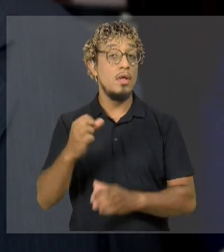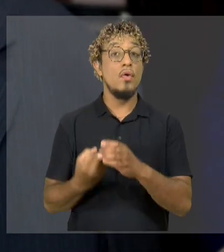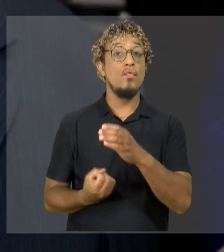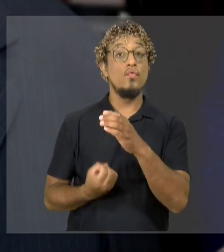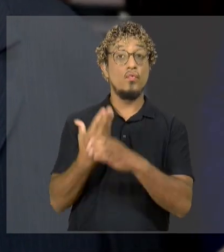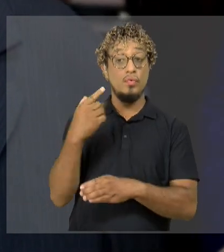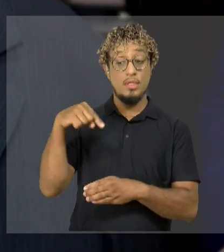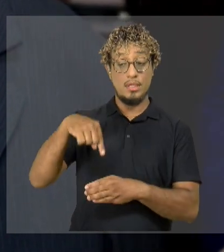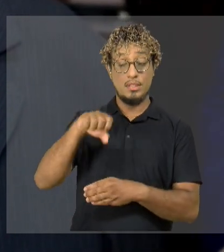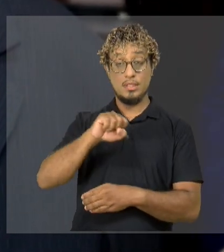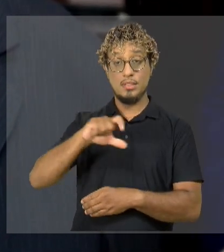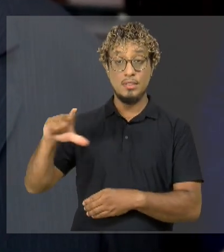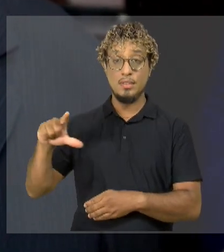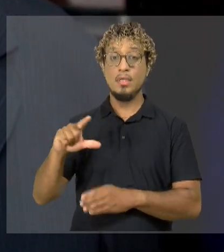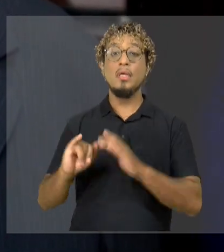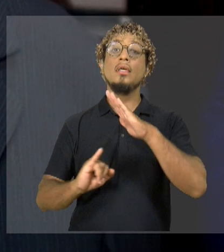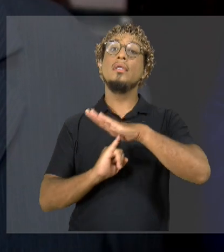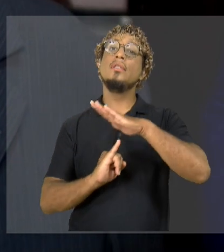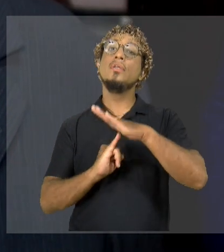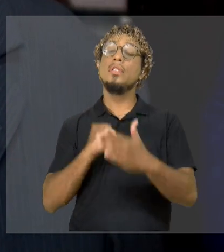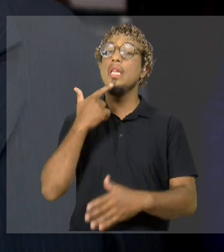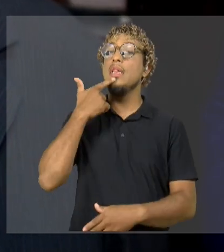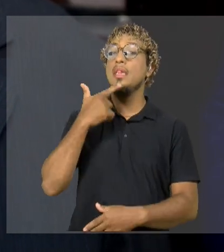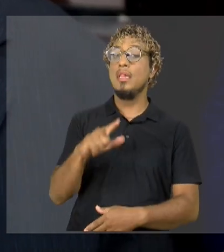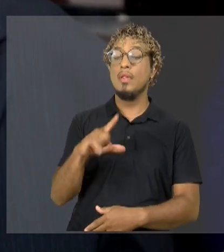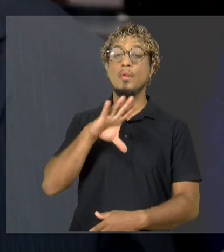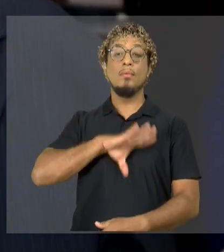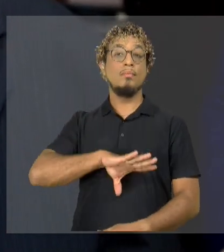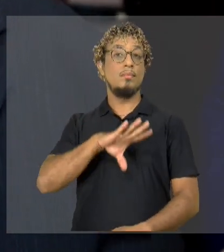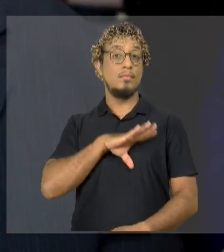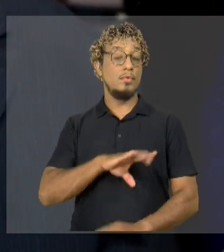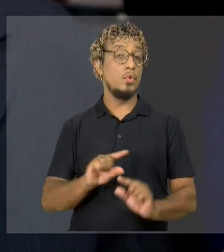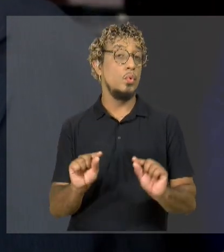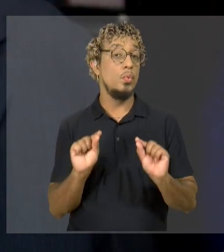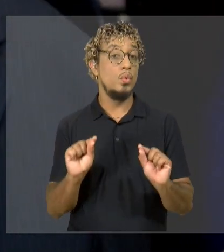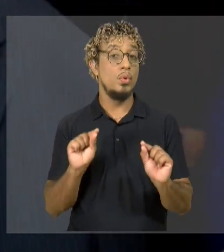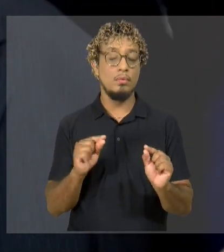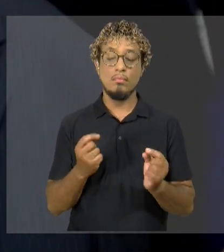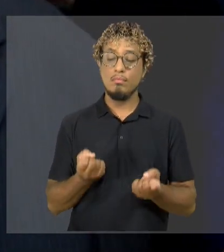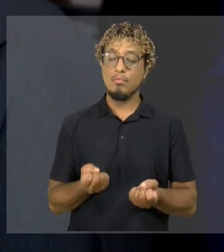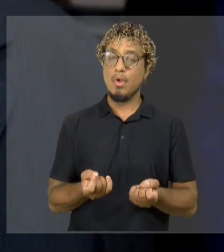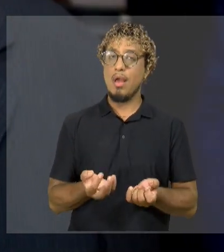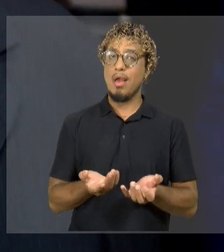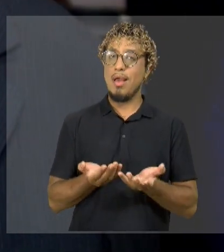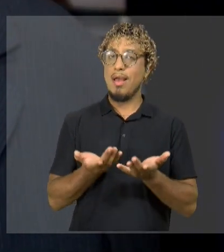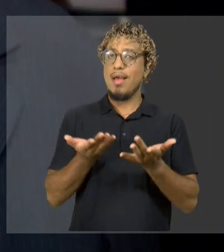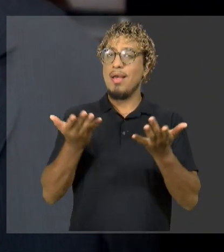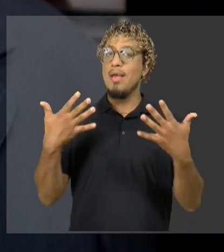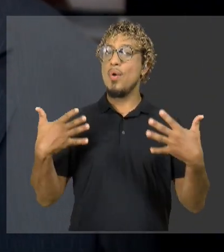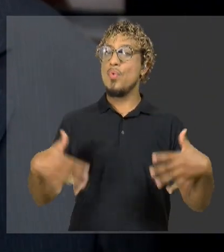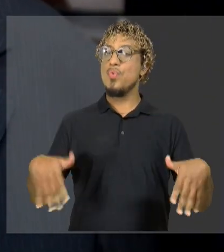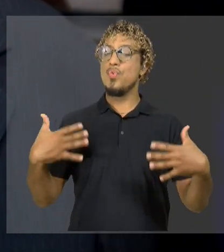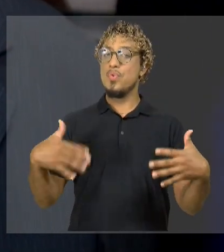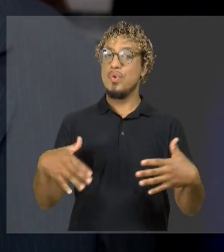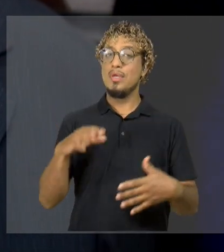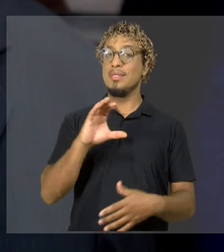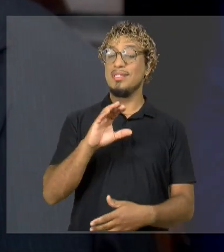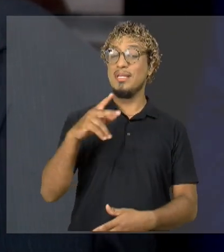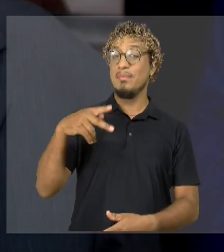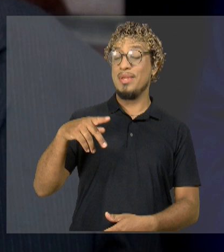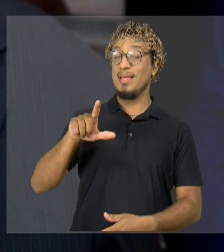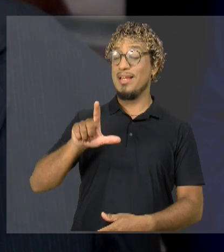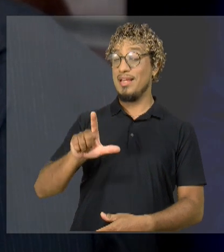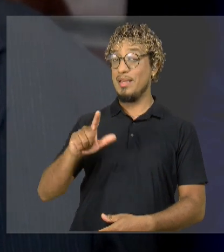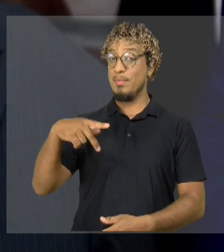fundado em São Luís o Instituto da Língua Portuguesa, que veio a florescer na CPLP, que é